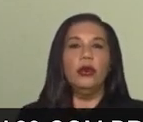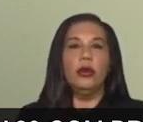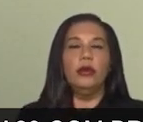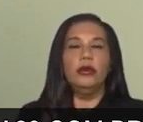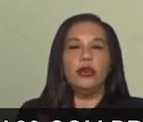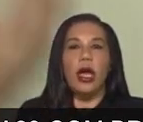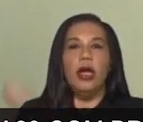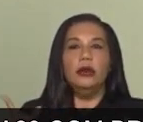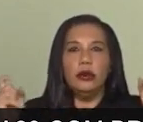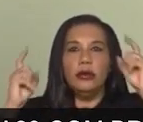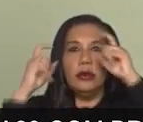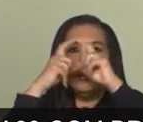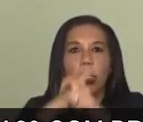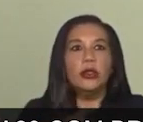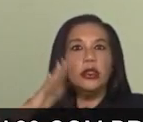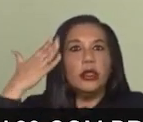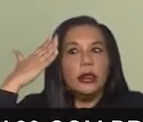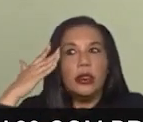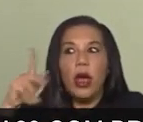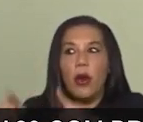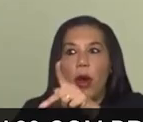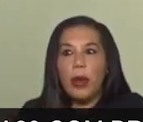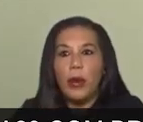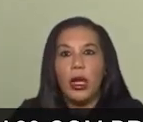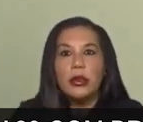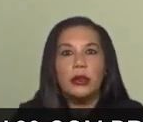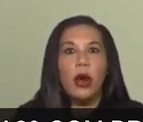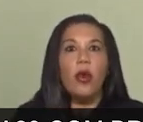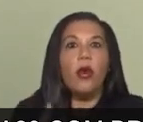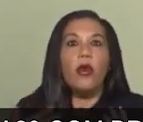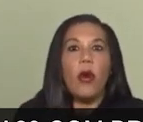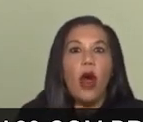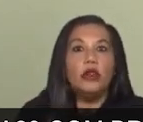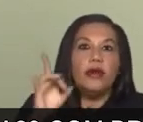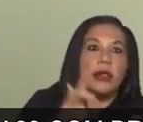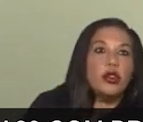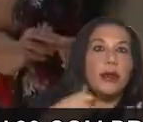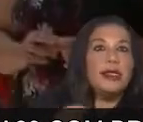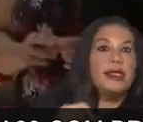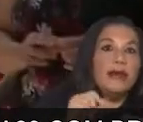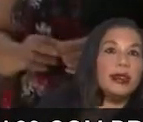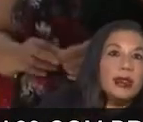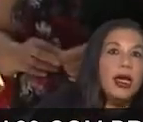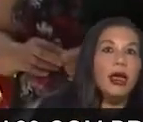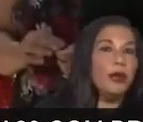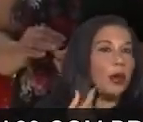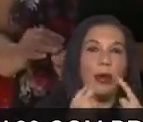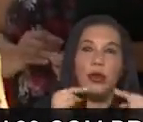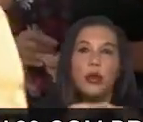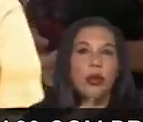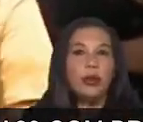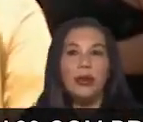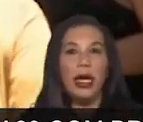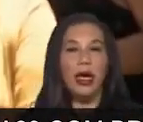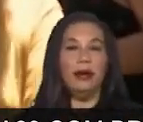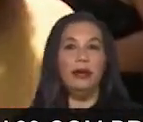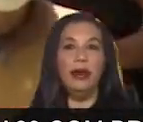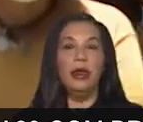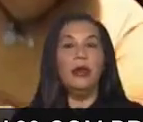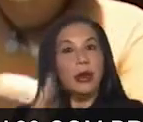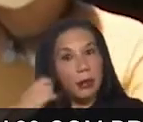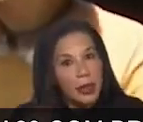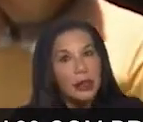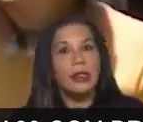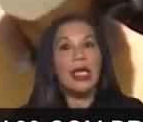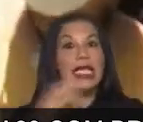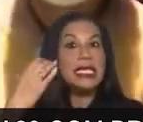uma dificuldade de entendimento da população de quais eram as medidas reais, né, baseadas em evidência que poderiam